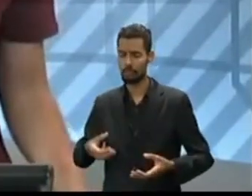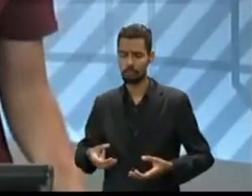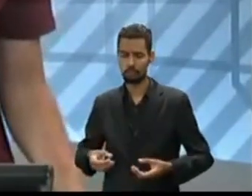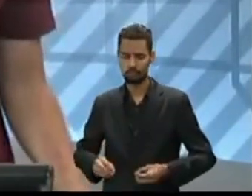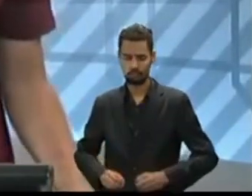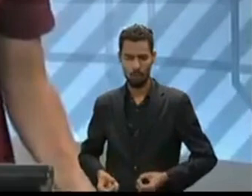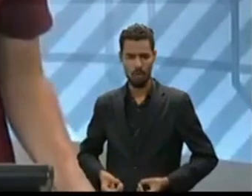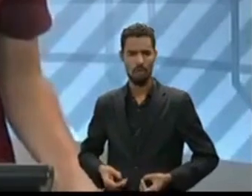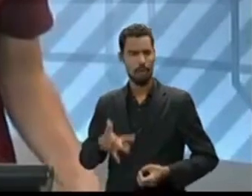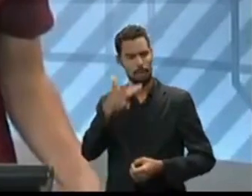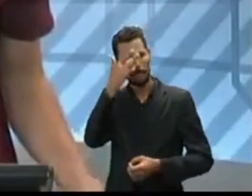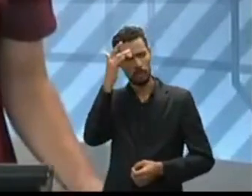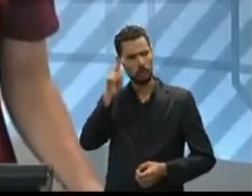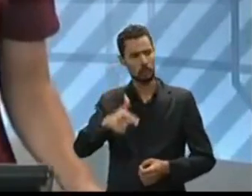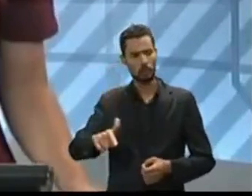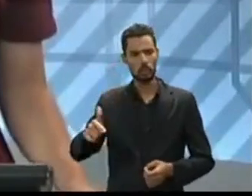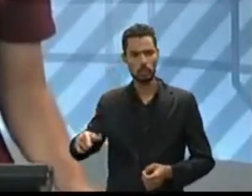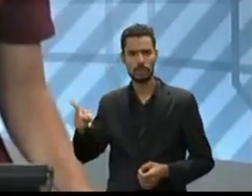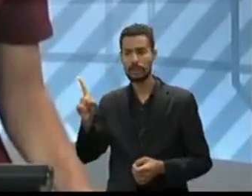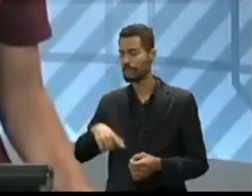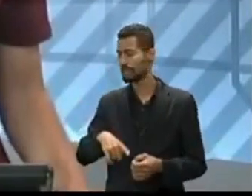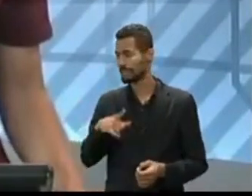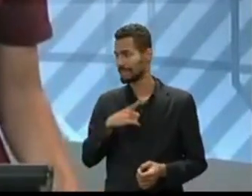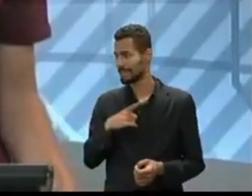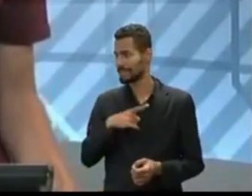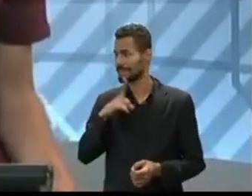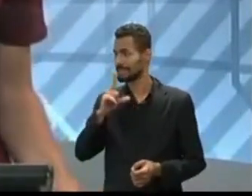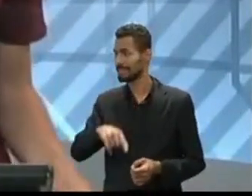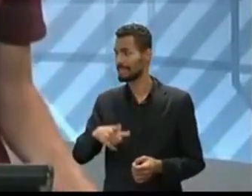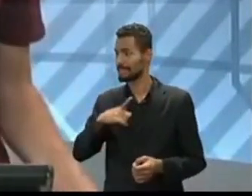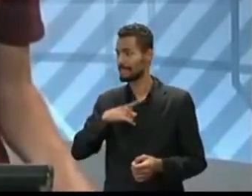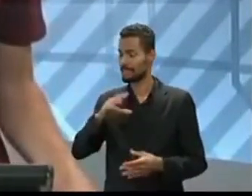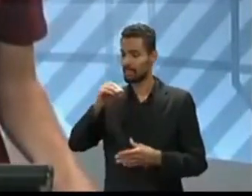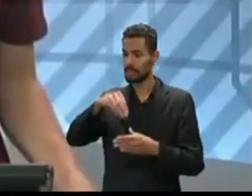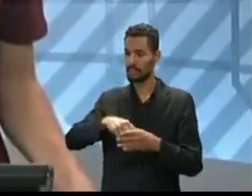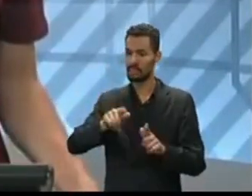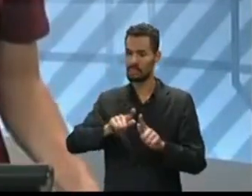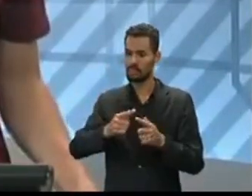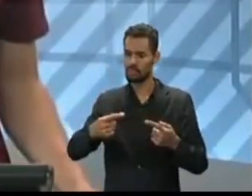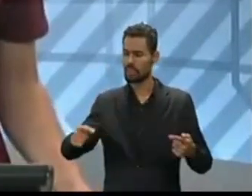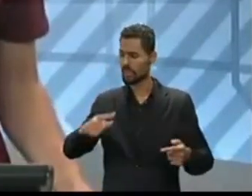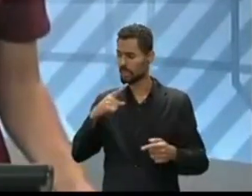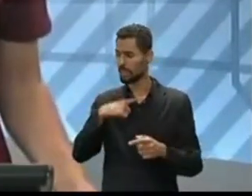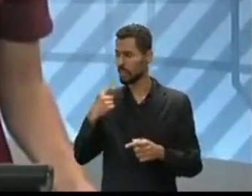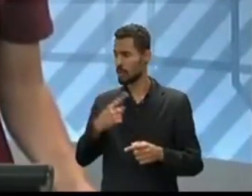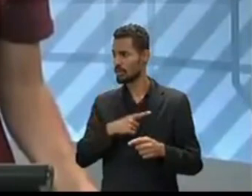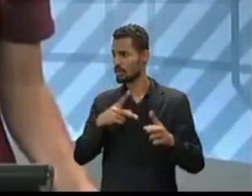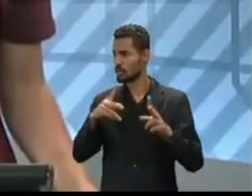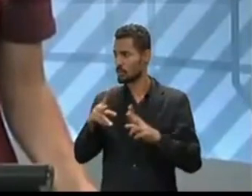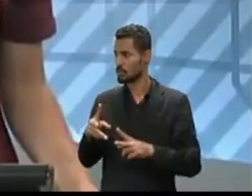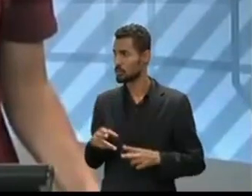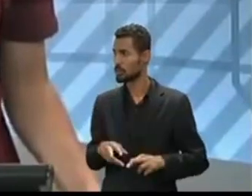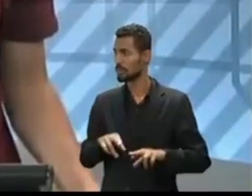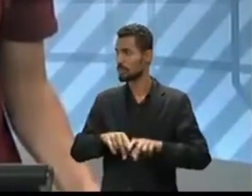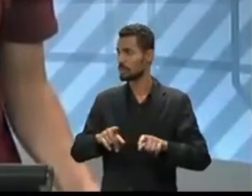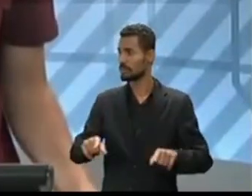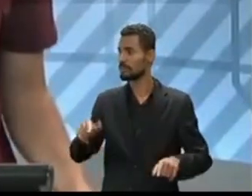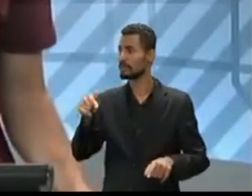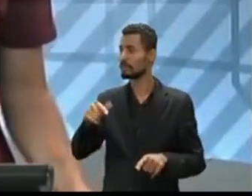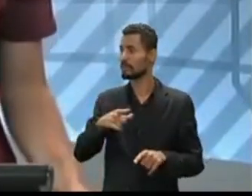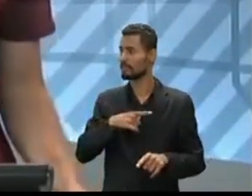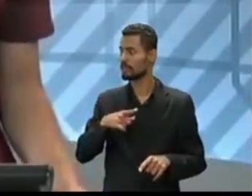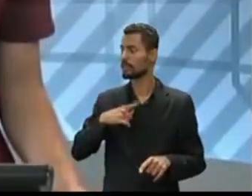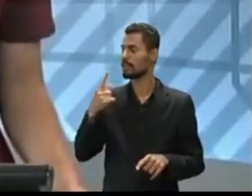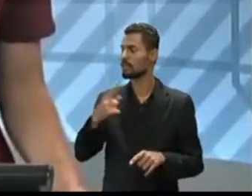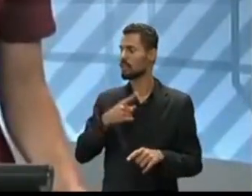se um ser humano ou outro organismo tiver um gene inserido por nós dentro das células progenitoras de espermatozoide, ela vai